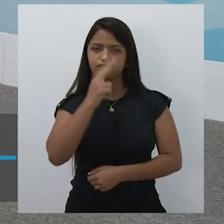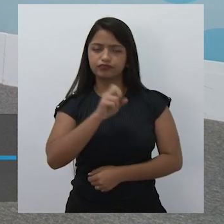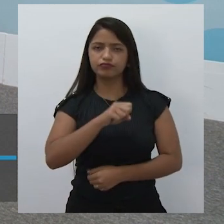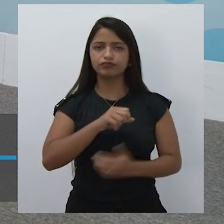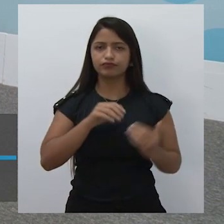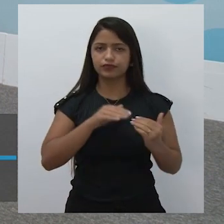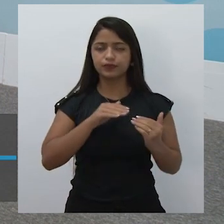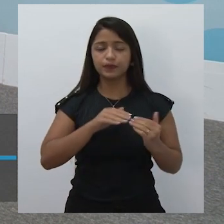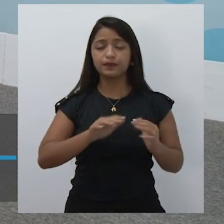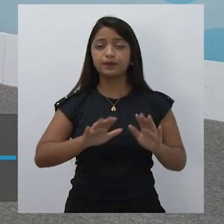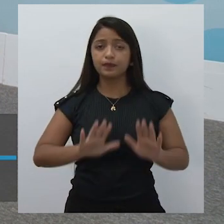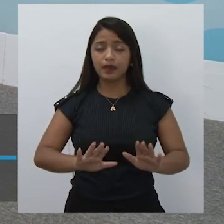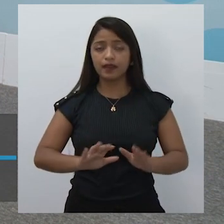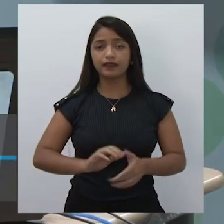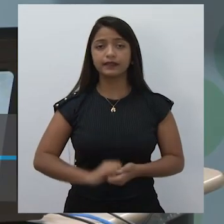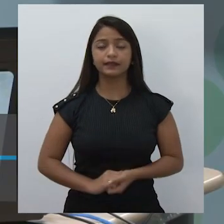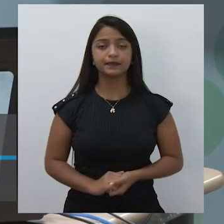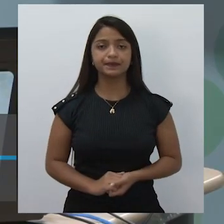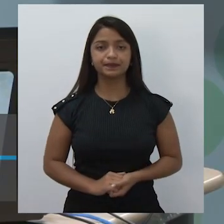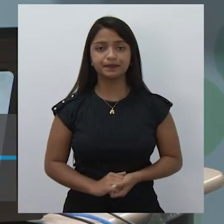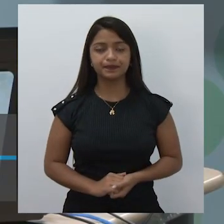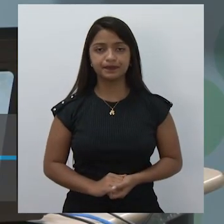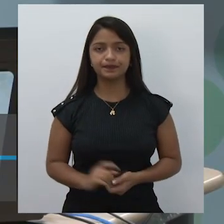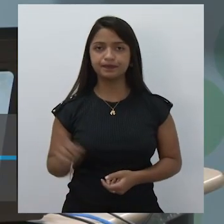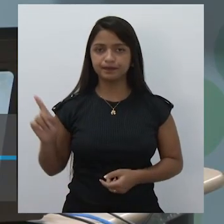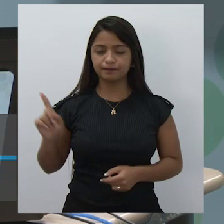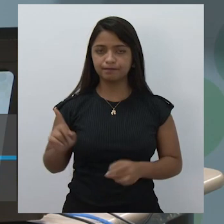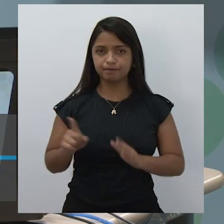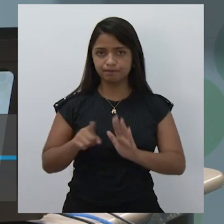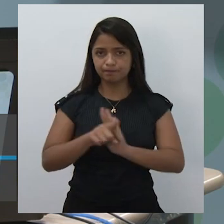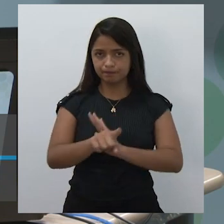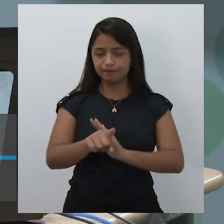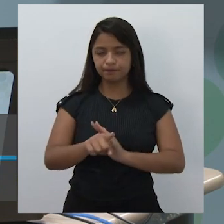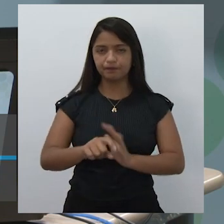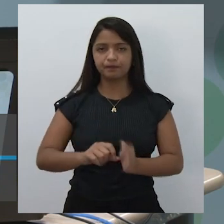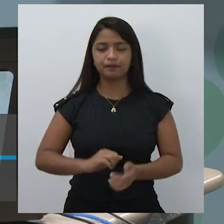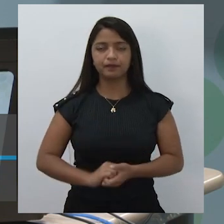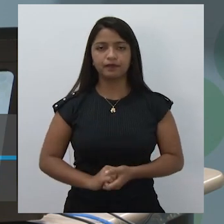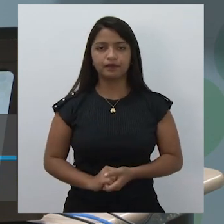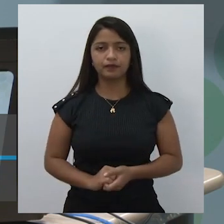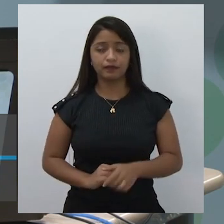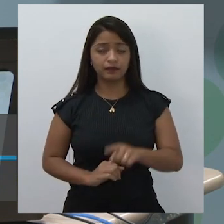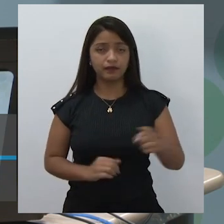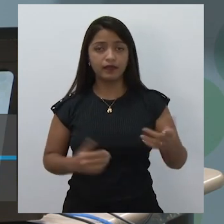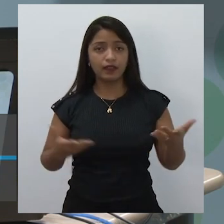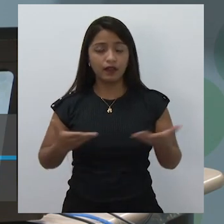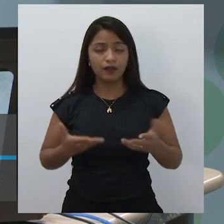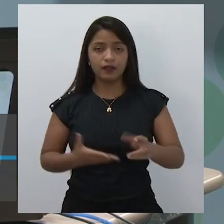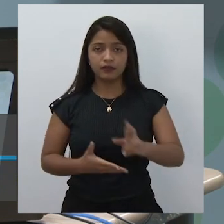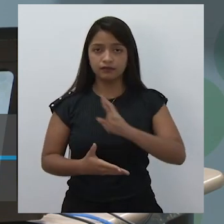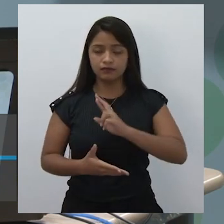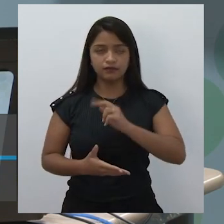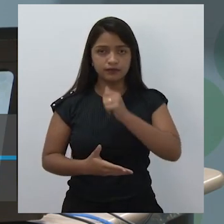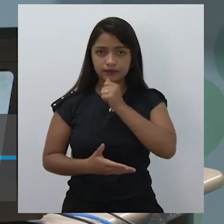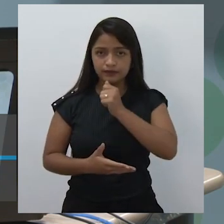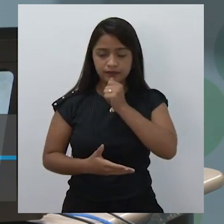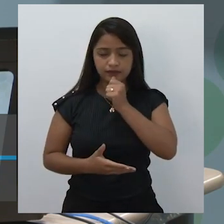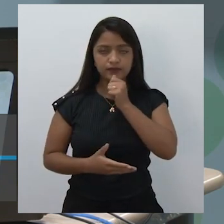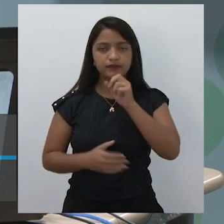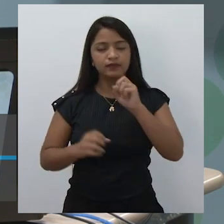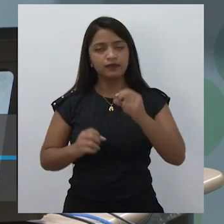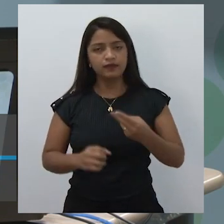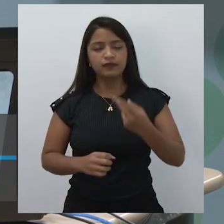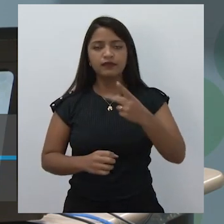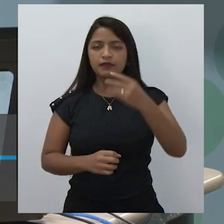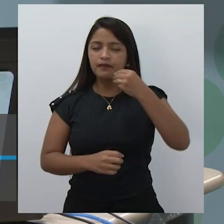Mas, professores, essa questão, né, mesmo que você não responda agora para a gente, que você não queira dividir com a gente